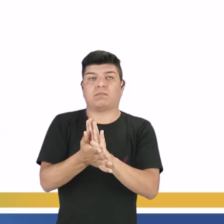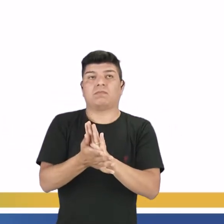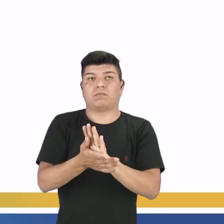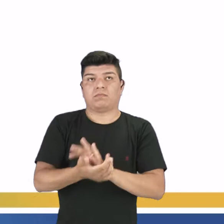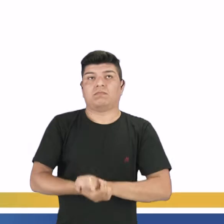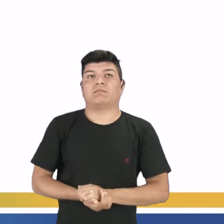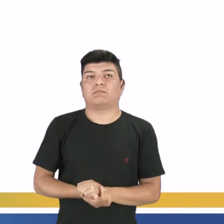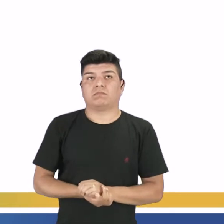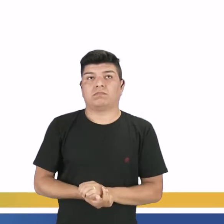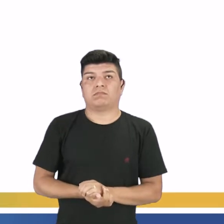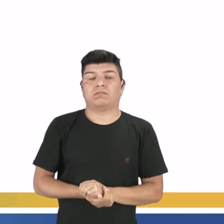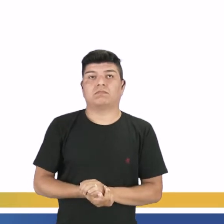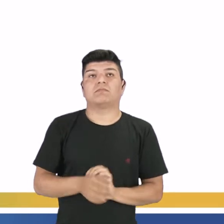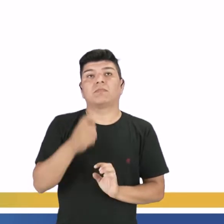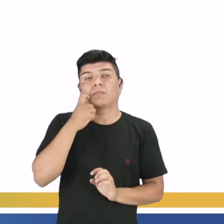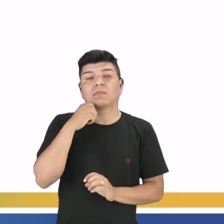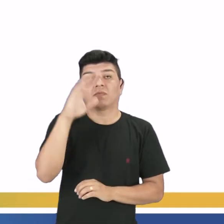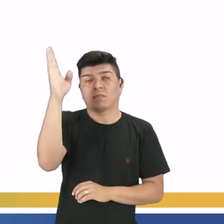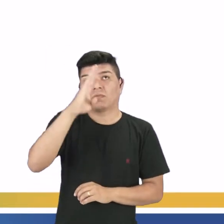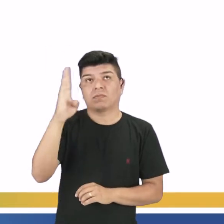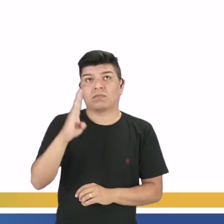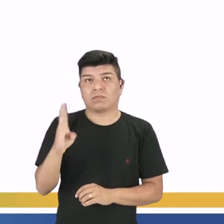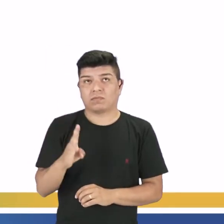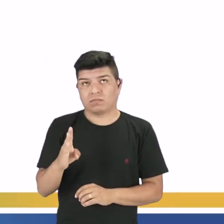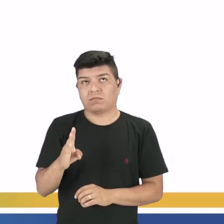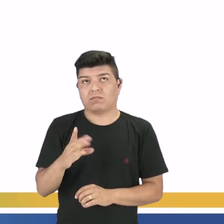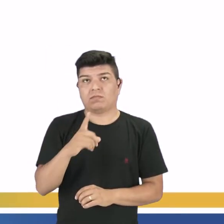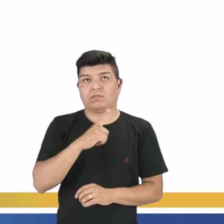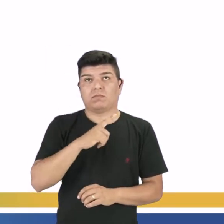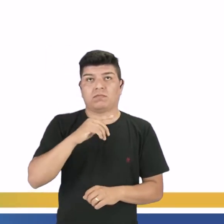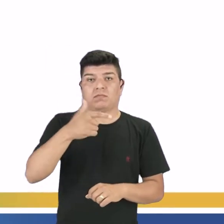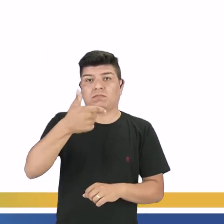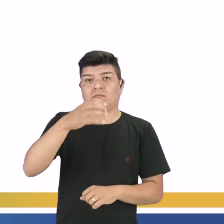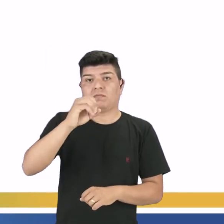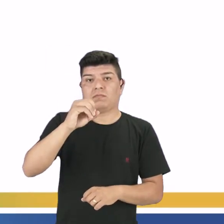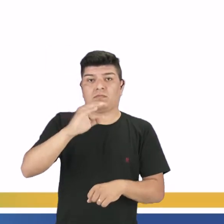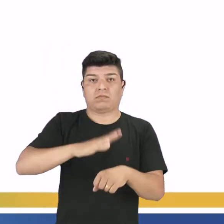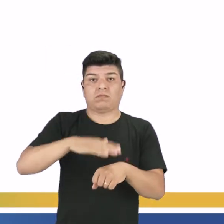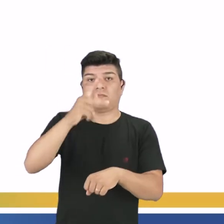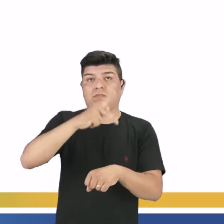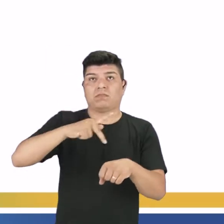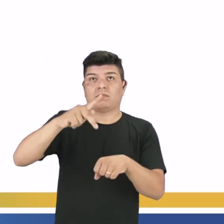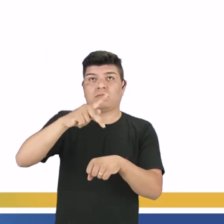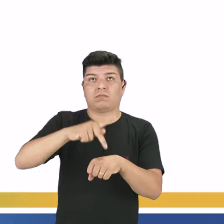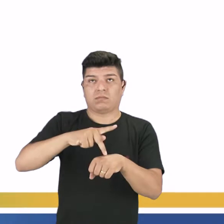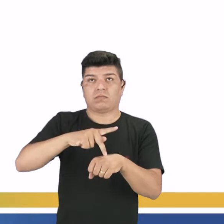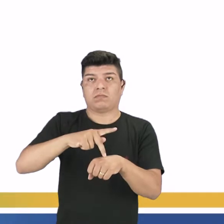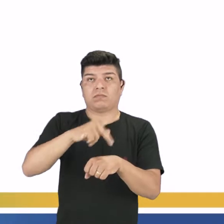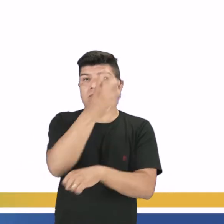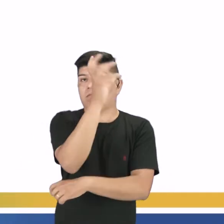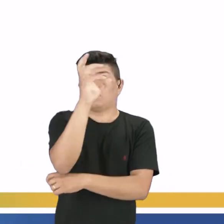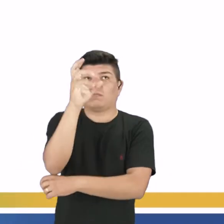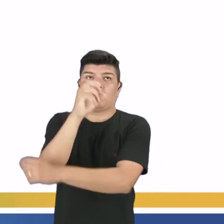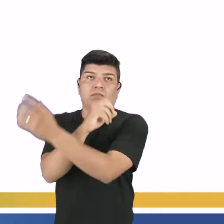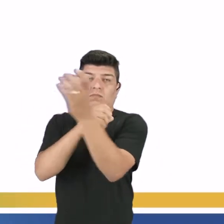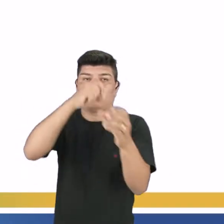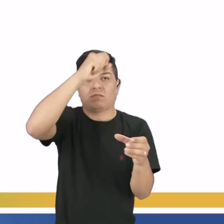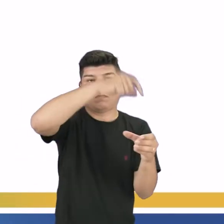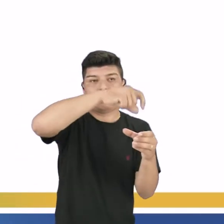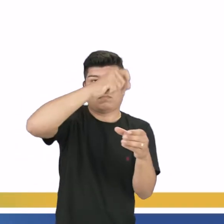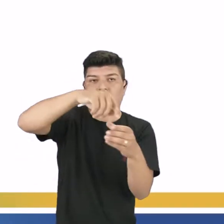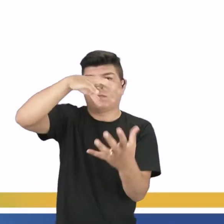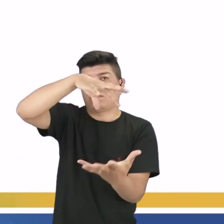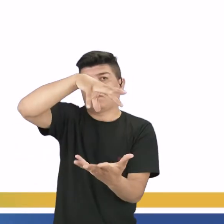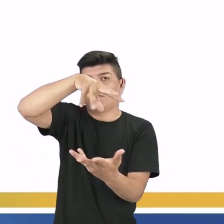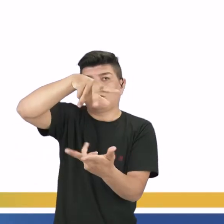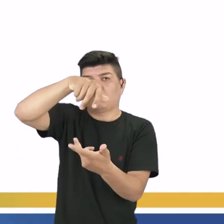desmatados. O Brasil situa-se entre os 10 maiores países em florestas plantadas no mundo.